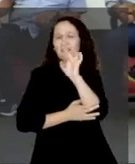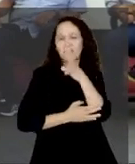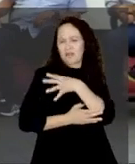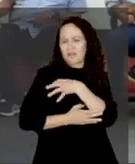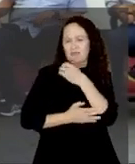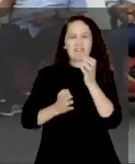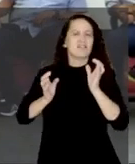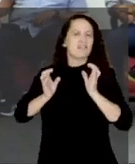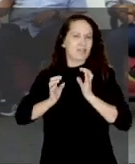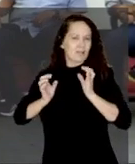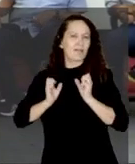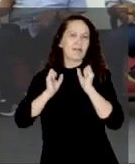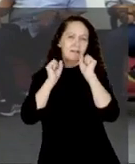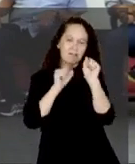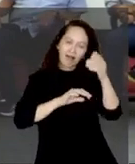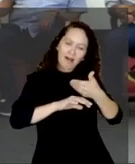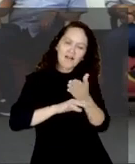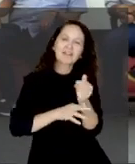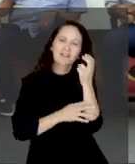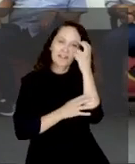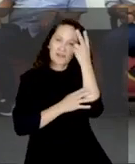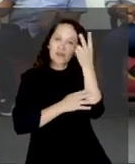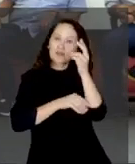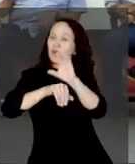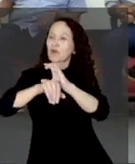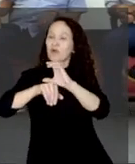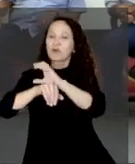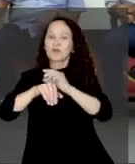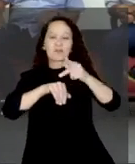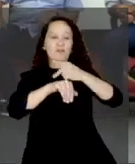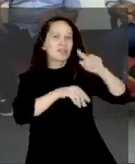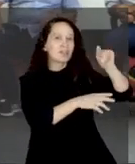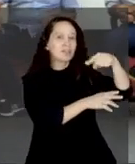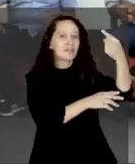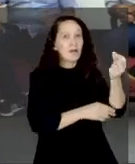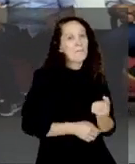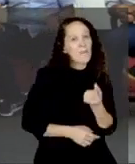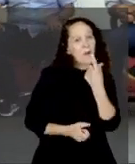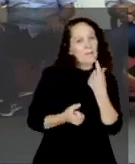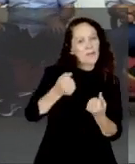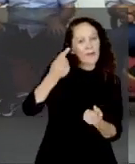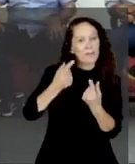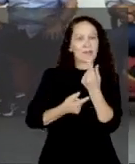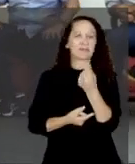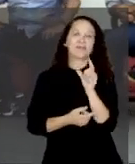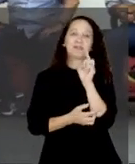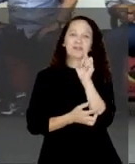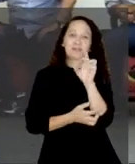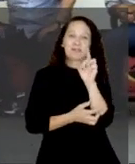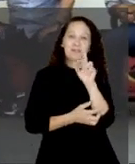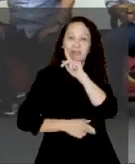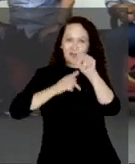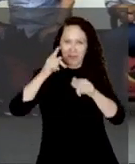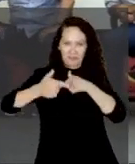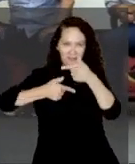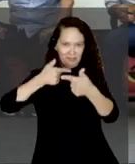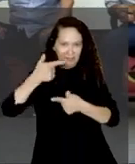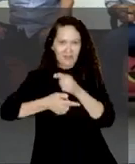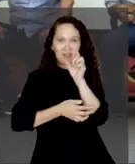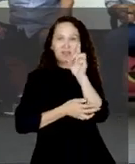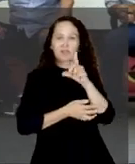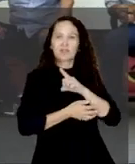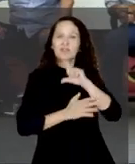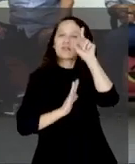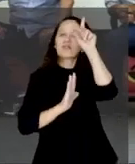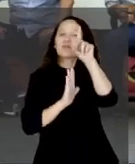que as pessoas foram para os morros? Porque as pessoas não podiam tocar nas cidades. Ou seja, então esse país sempre foi